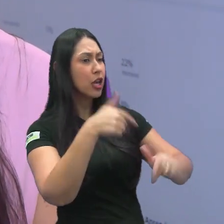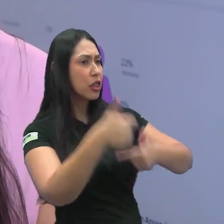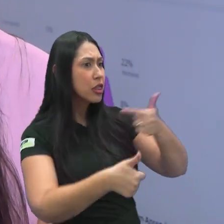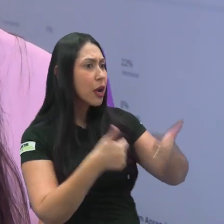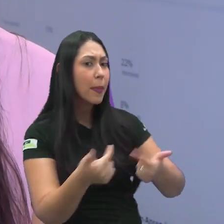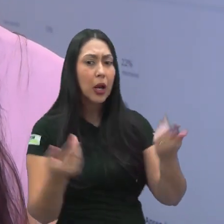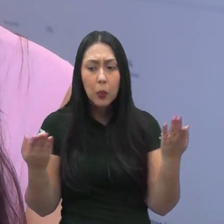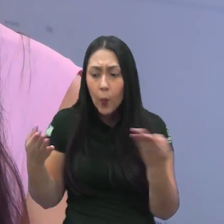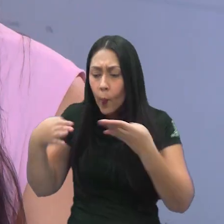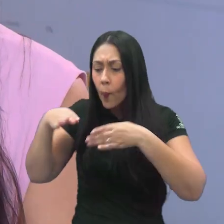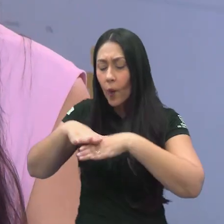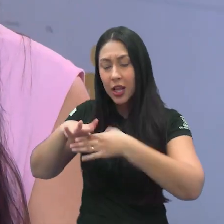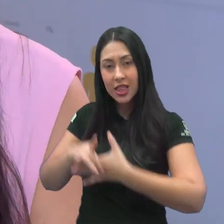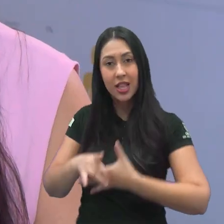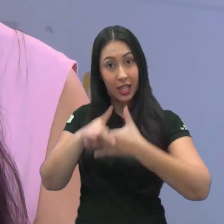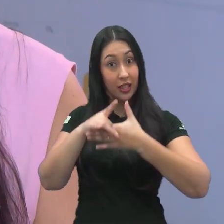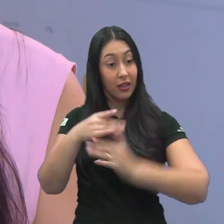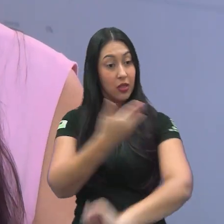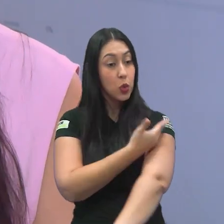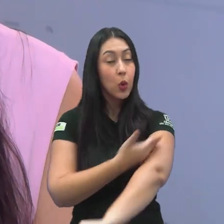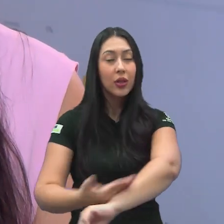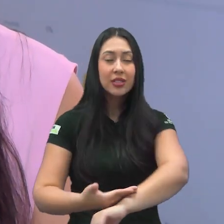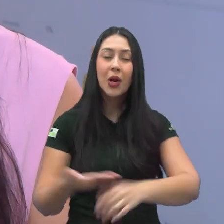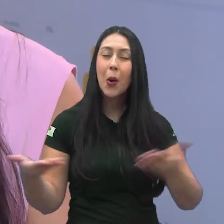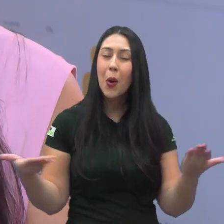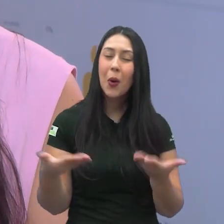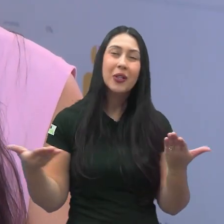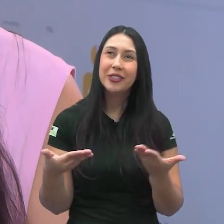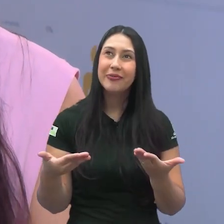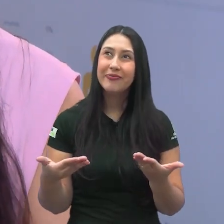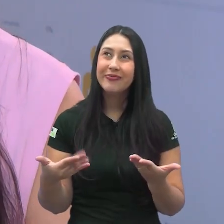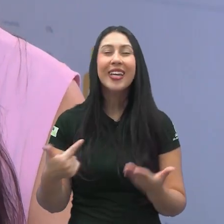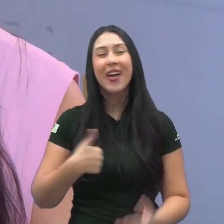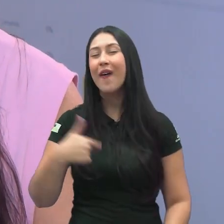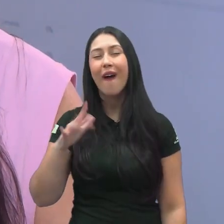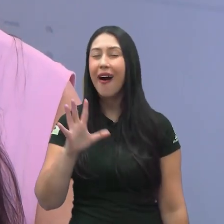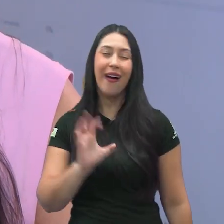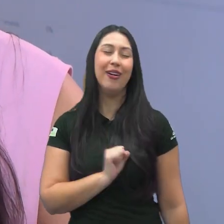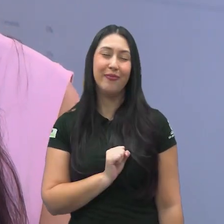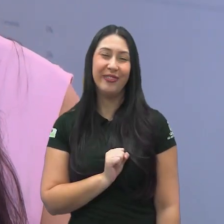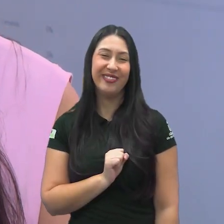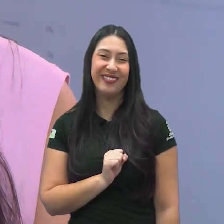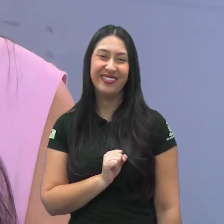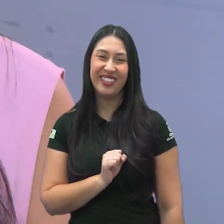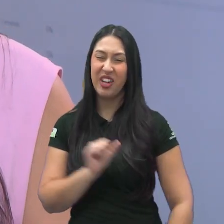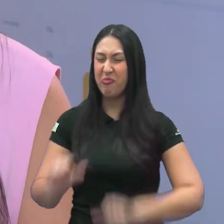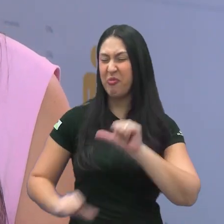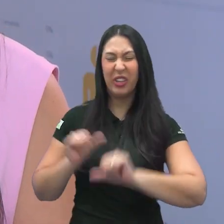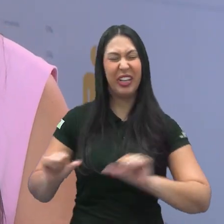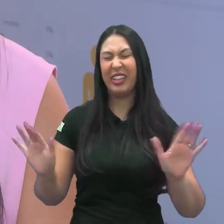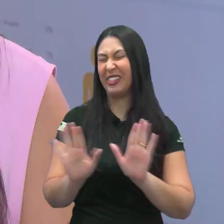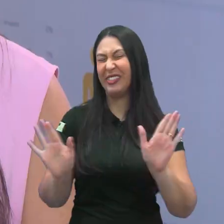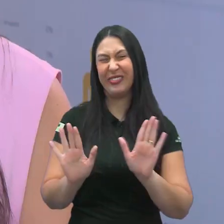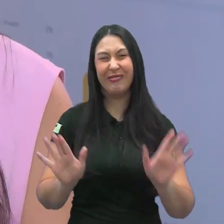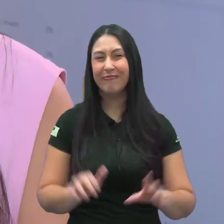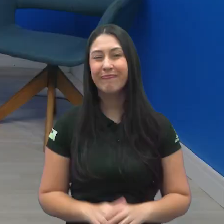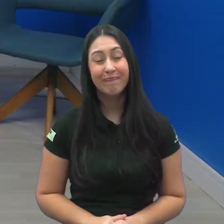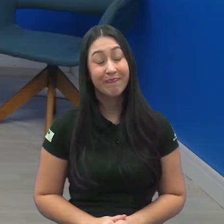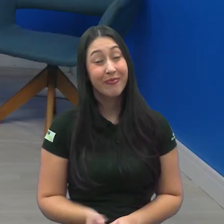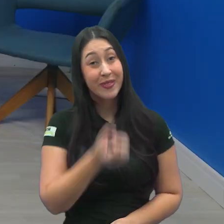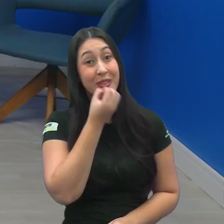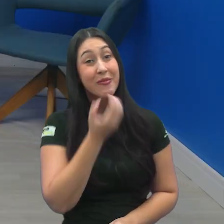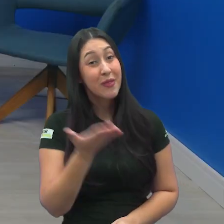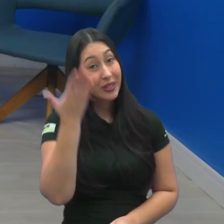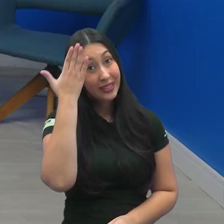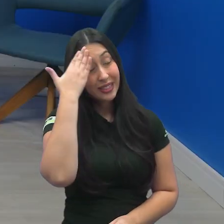em humildade, referência em liderança, em educação. E é um diferencial para mim hoje ser mulher. Eu adoro a minha área, não trocaria. Não queria ser homem, não.